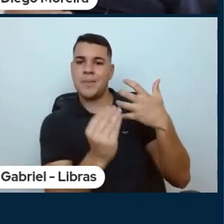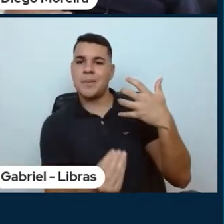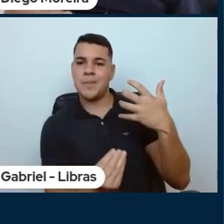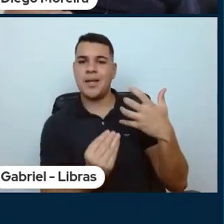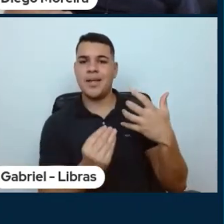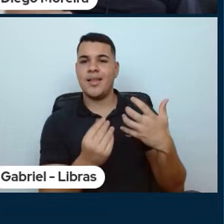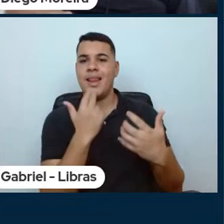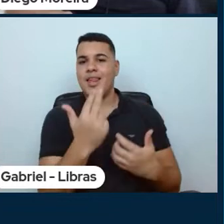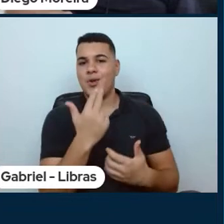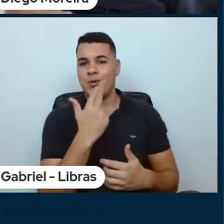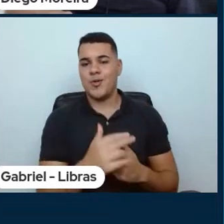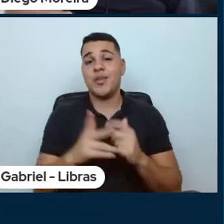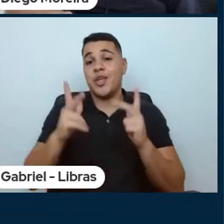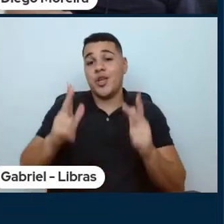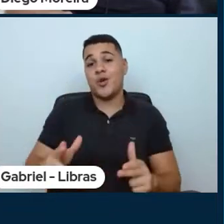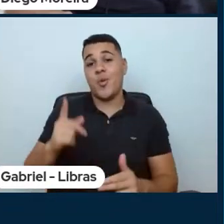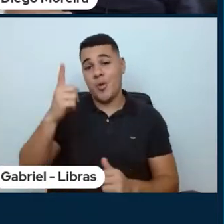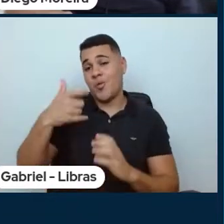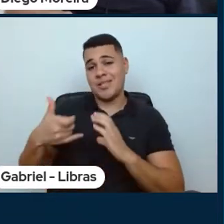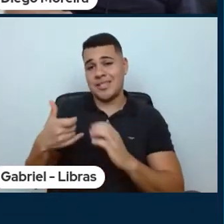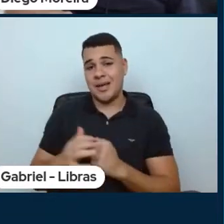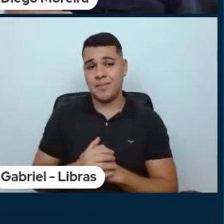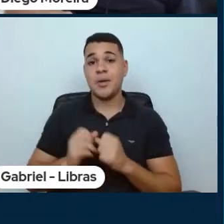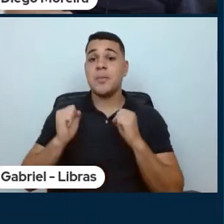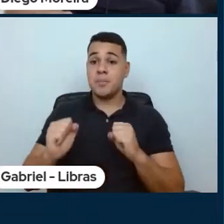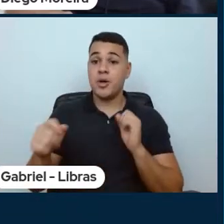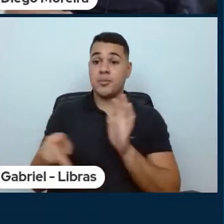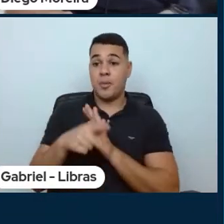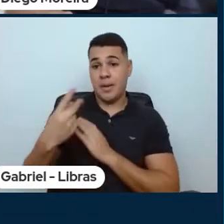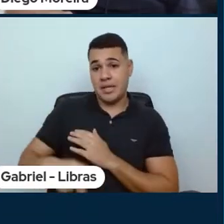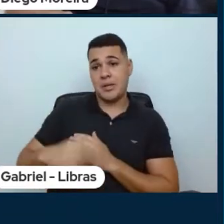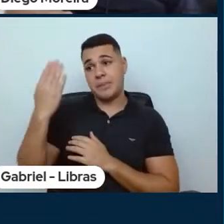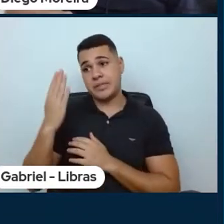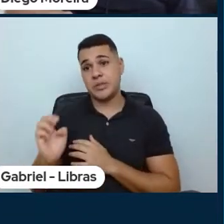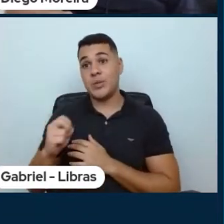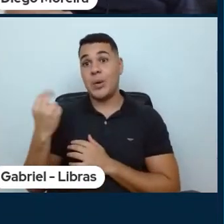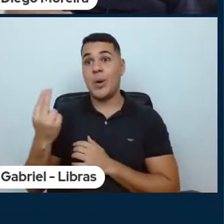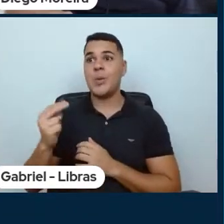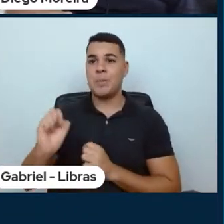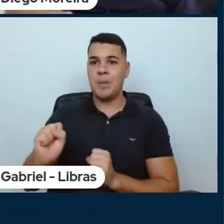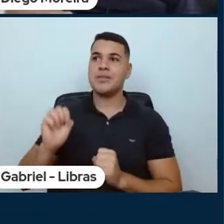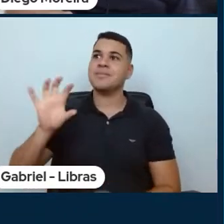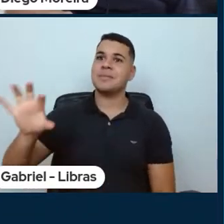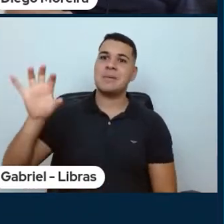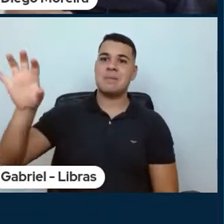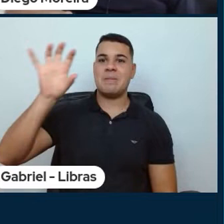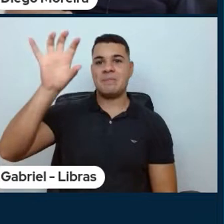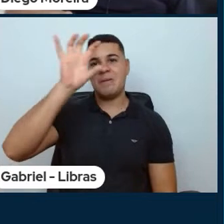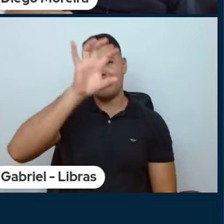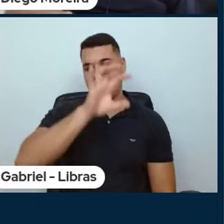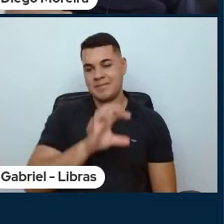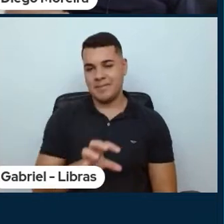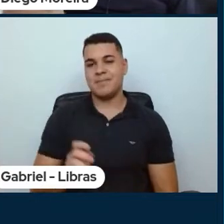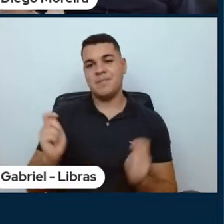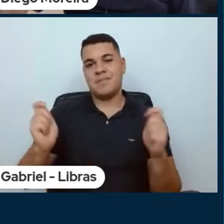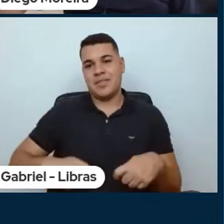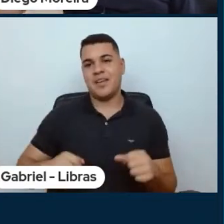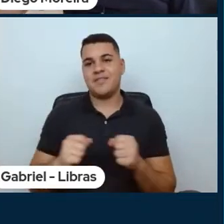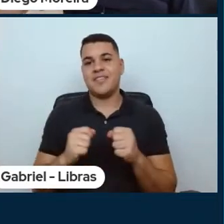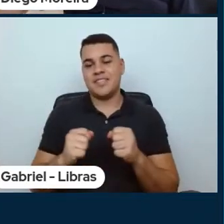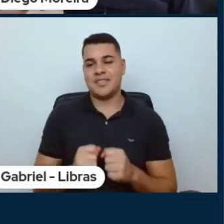pode ser números locais ou números regionalizados, tá, mas conseguimos fazer essa configuração de forma